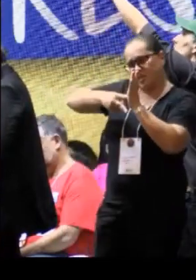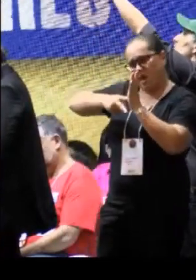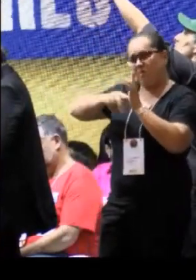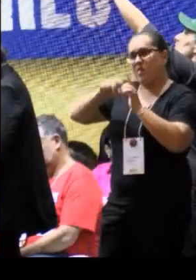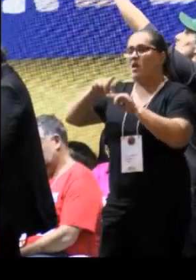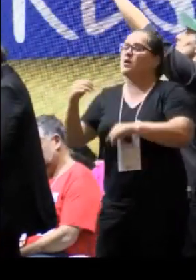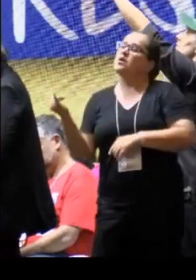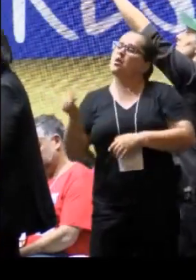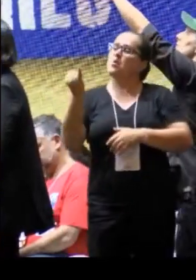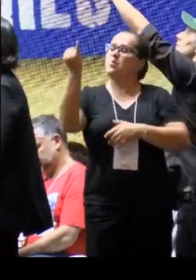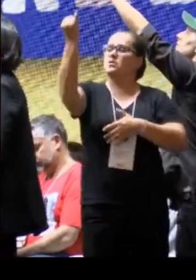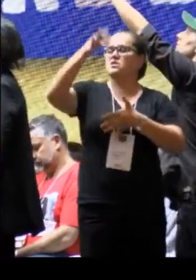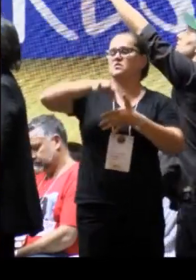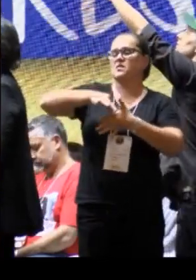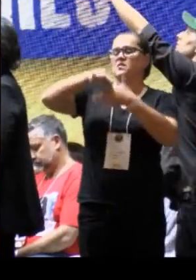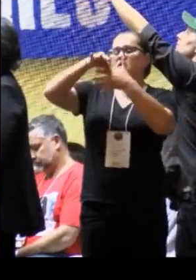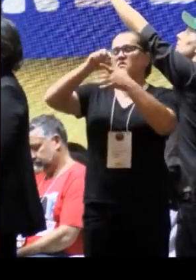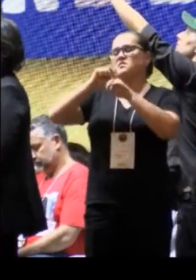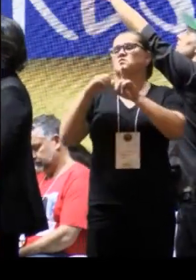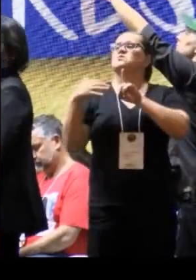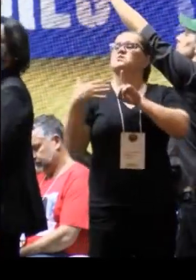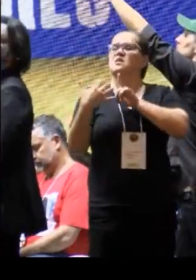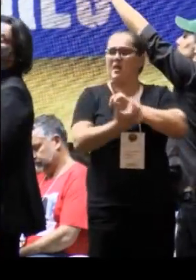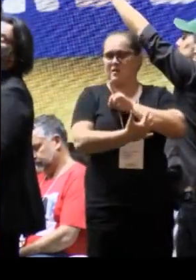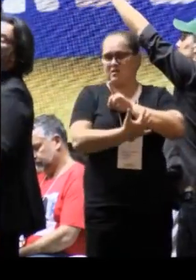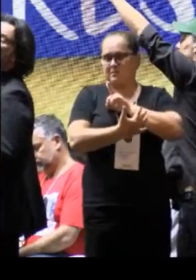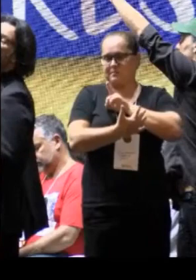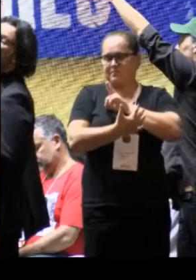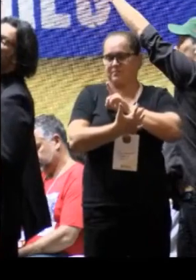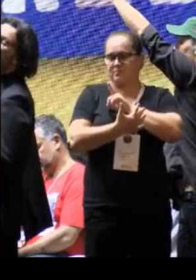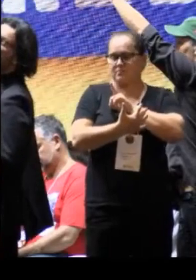importante liderança da sociedade civil.